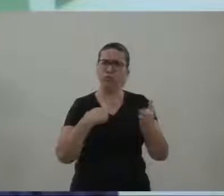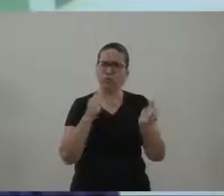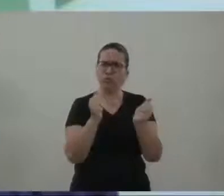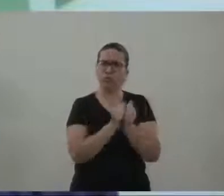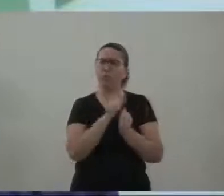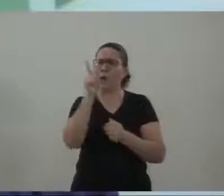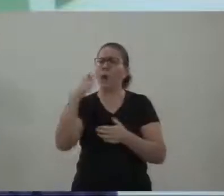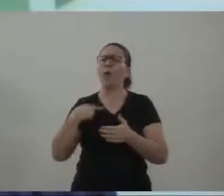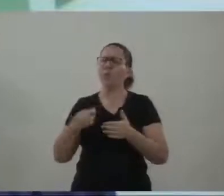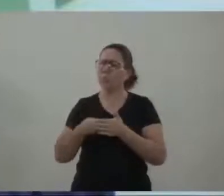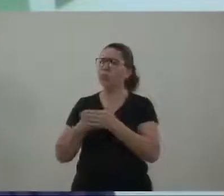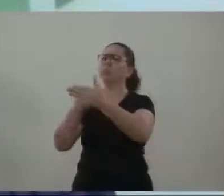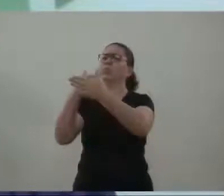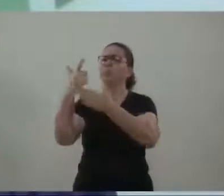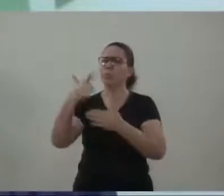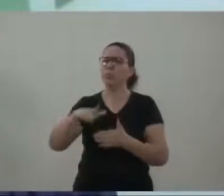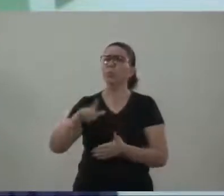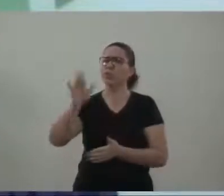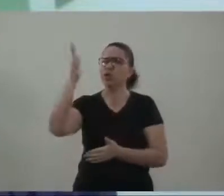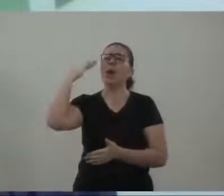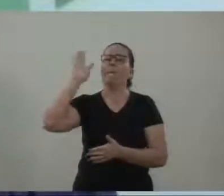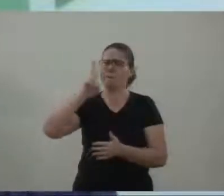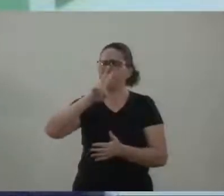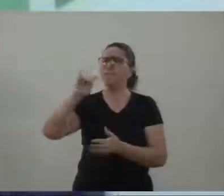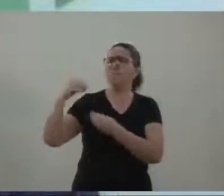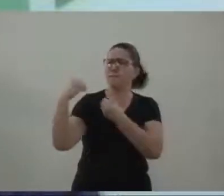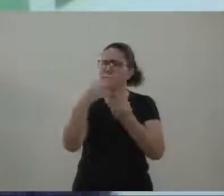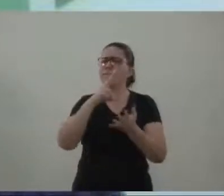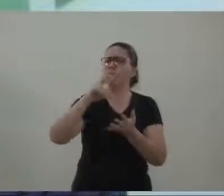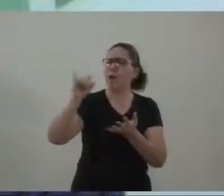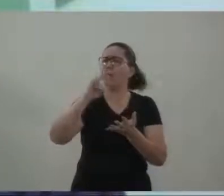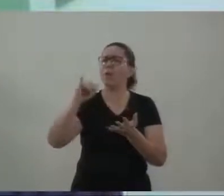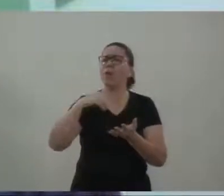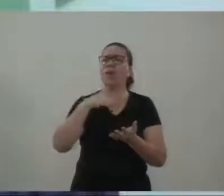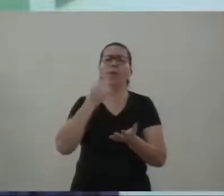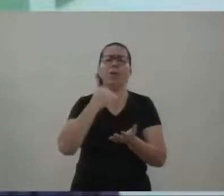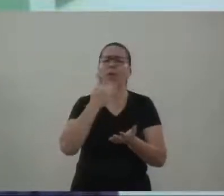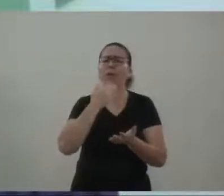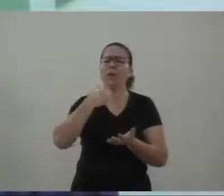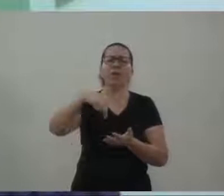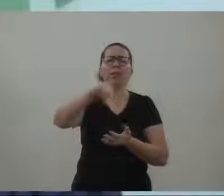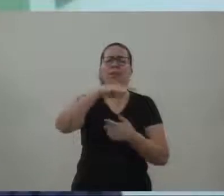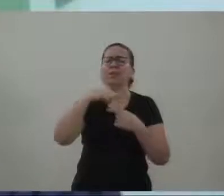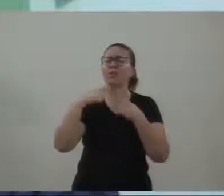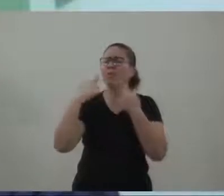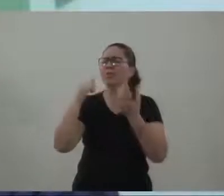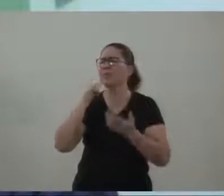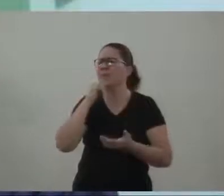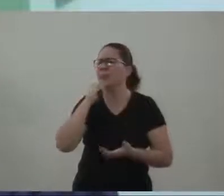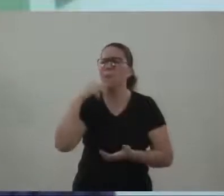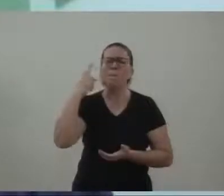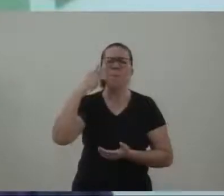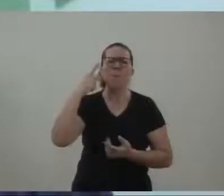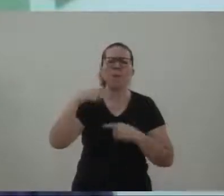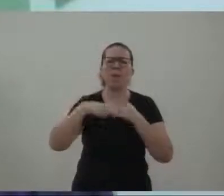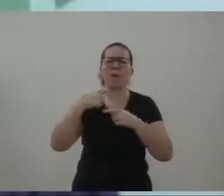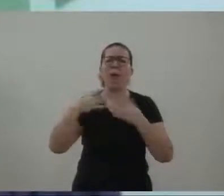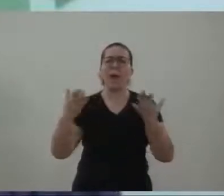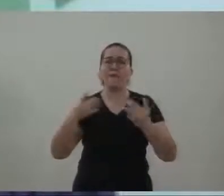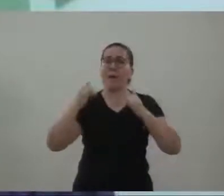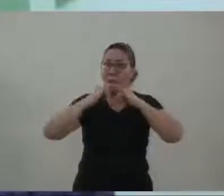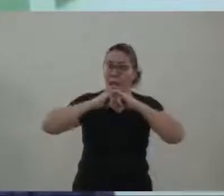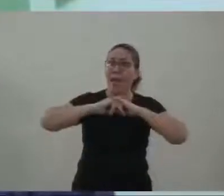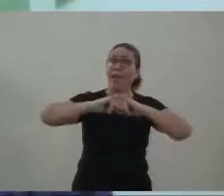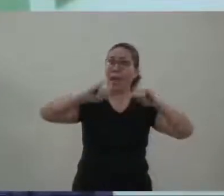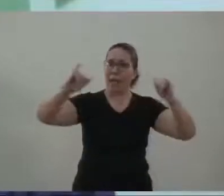vou cobrar novamente, porque essa questão, a população ela já está tão descontente com a política, então, a partir do momento que vem uma